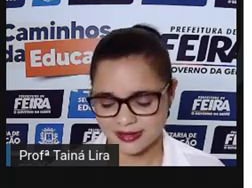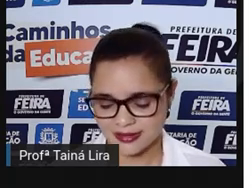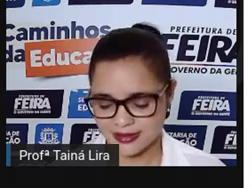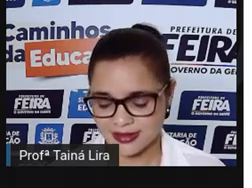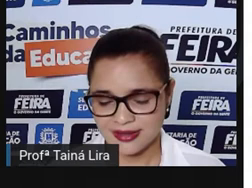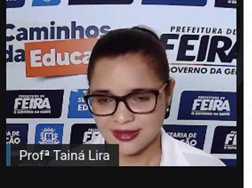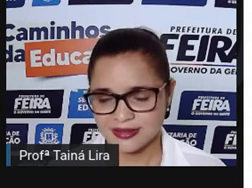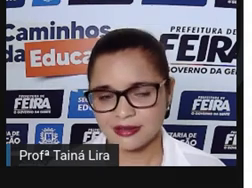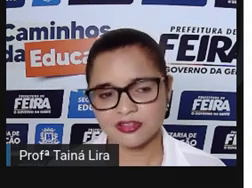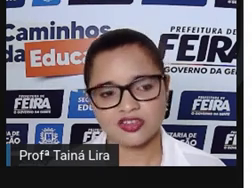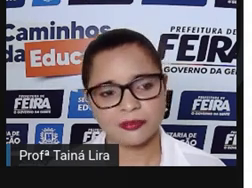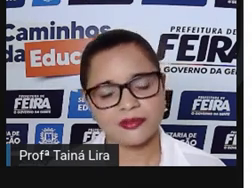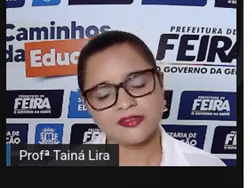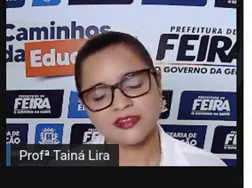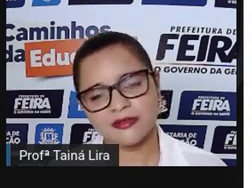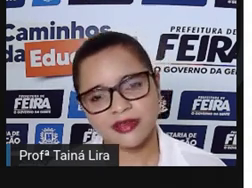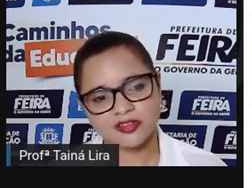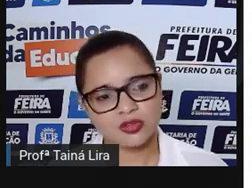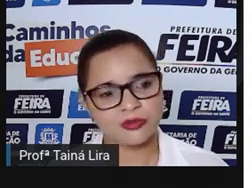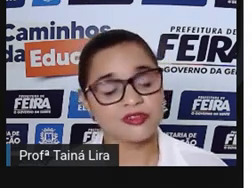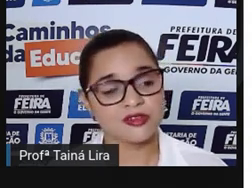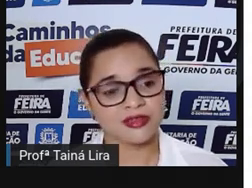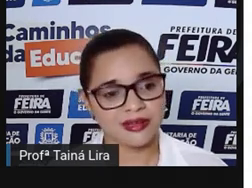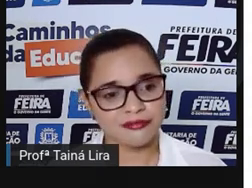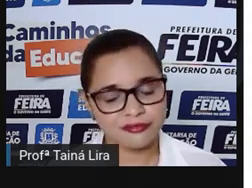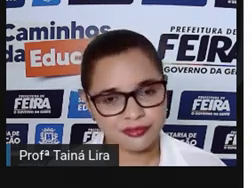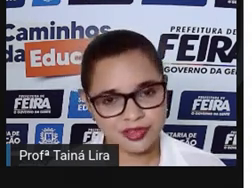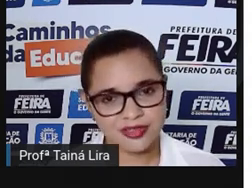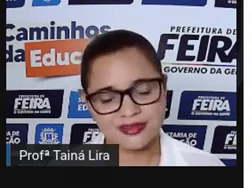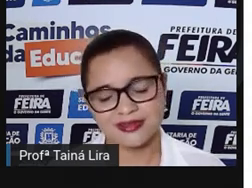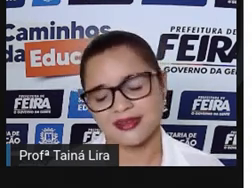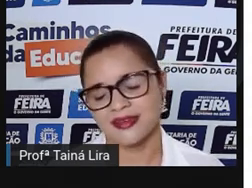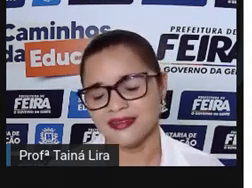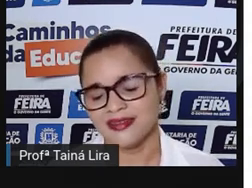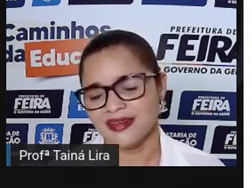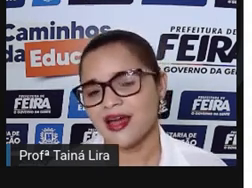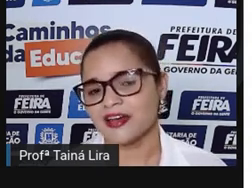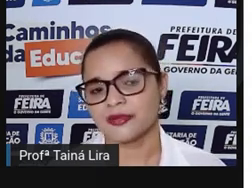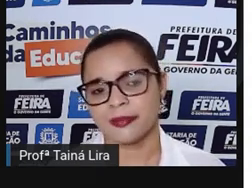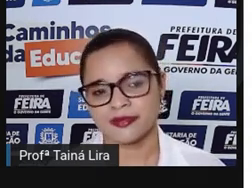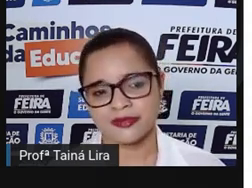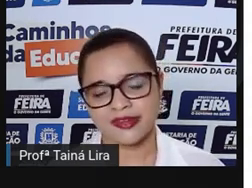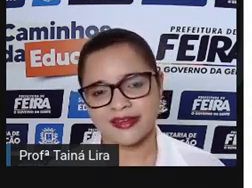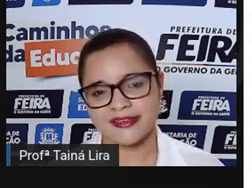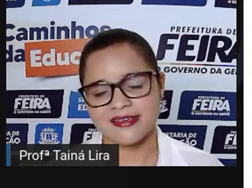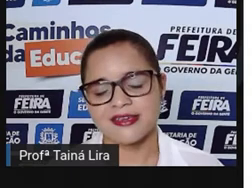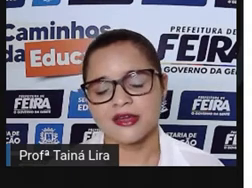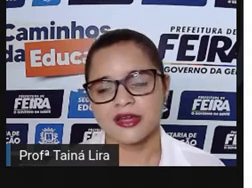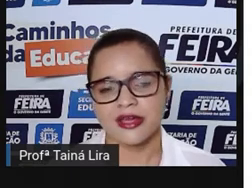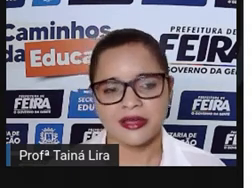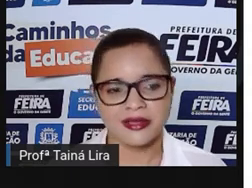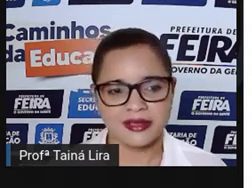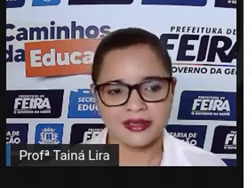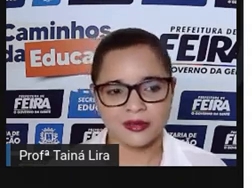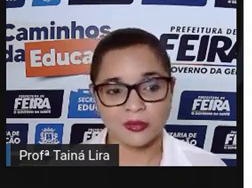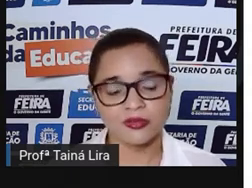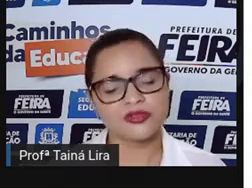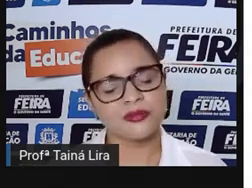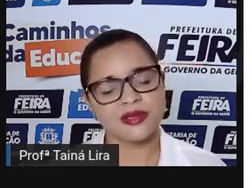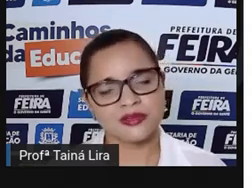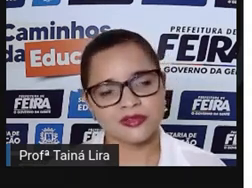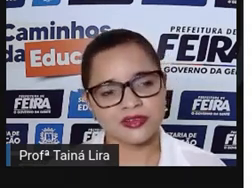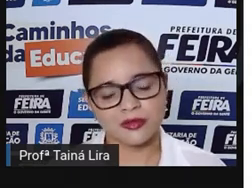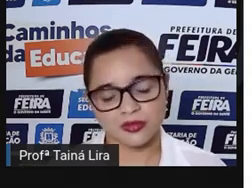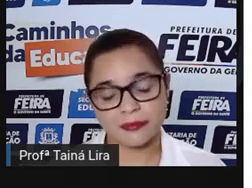E aí? Então a gente pode usar o quê? A gente pode usar o telefone, né? A gente pode usar aí